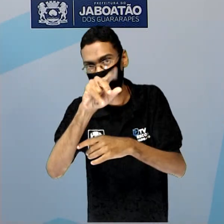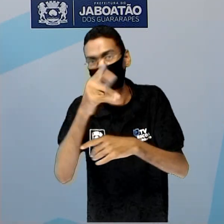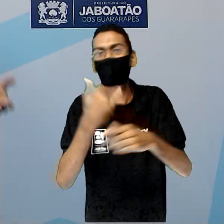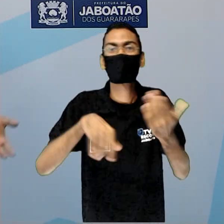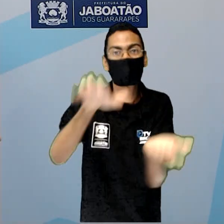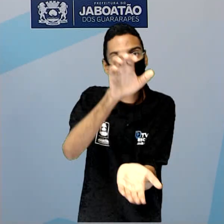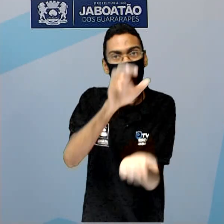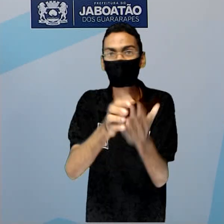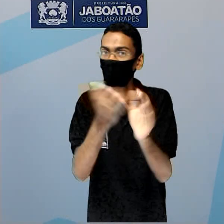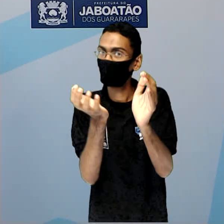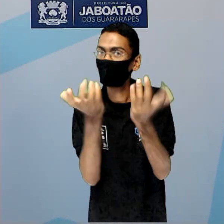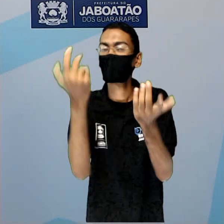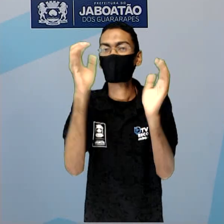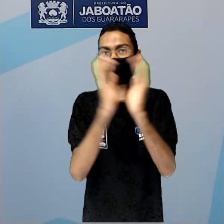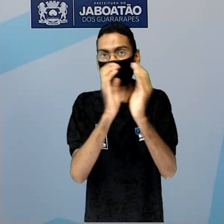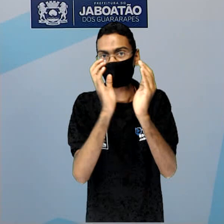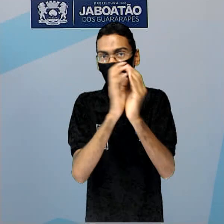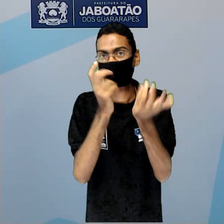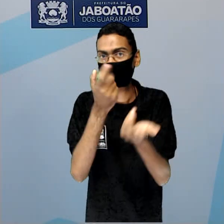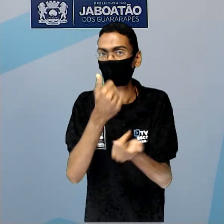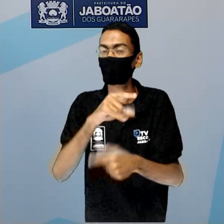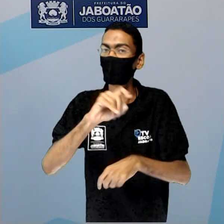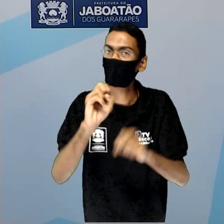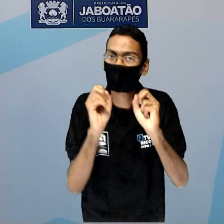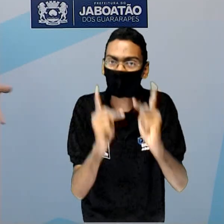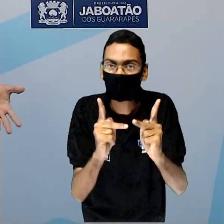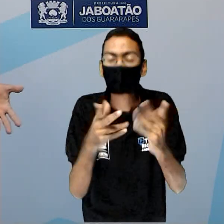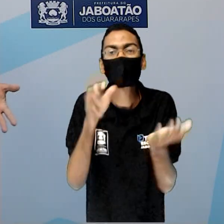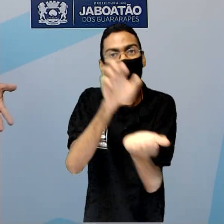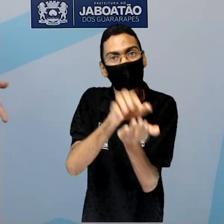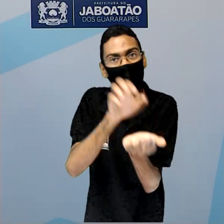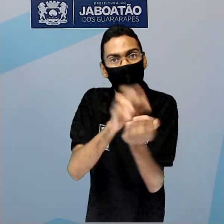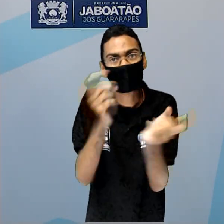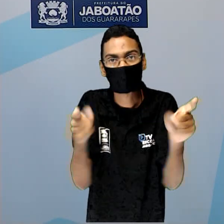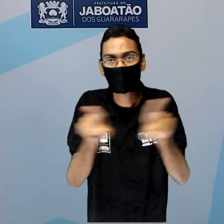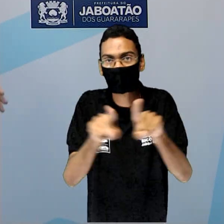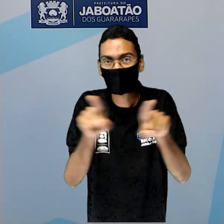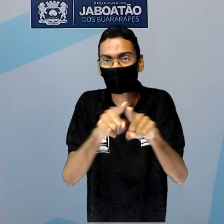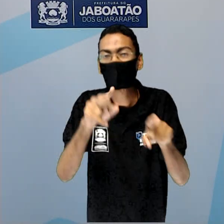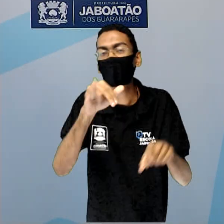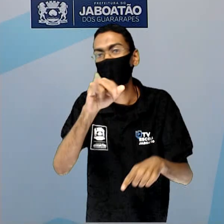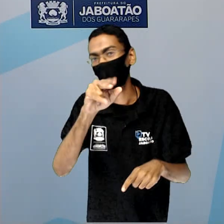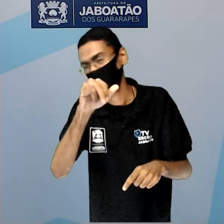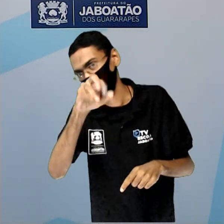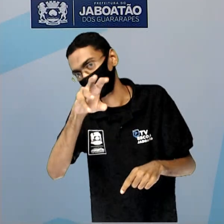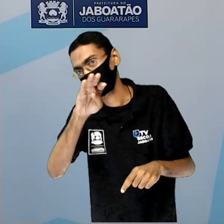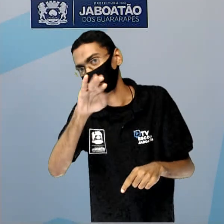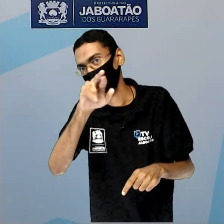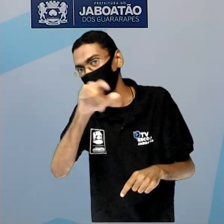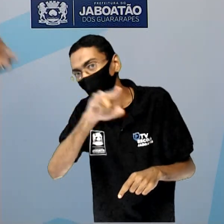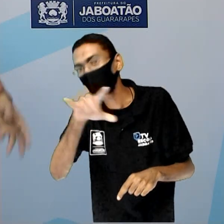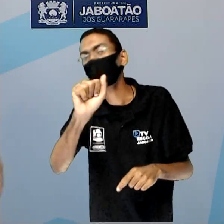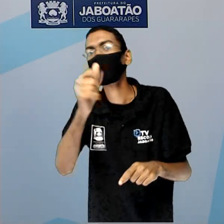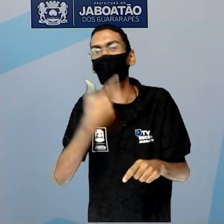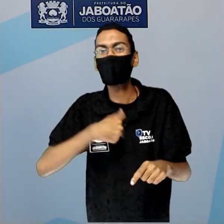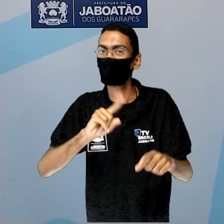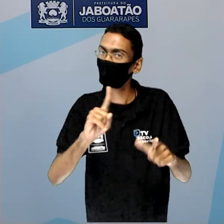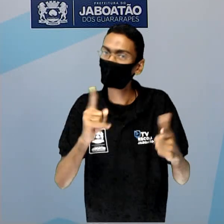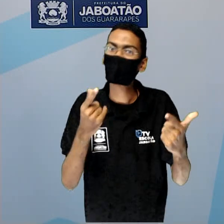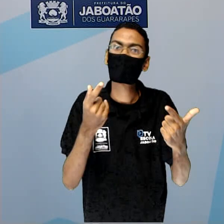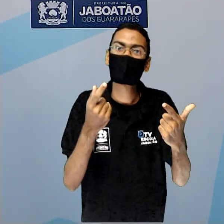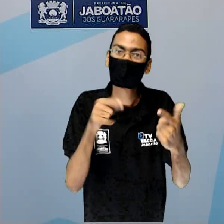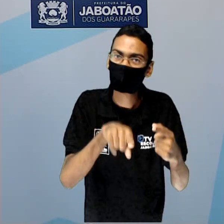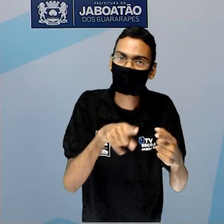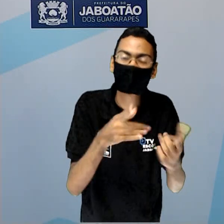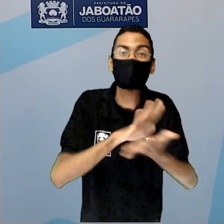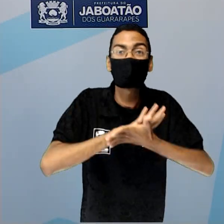Câmara e Pelourinho foram reconstruídos, tá? E a nobreza de Olinda, para não ficar no prejuízo, receberam perdão da coroa